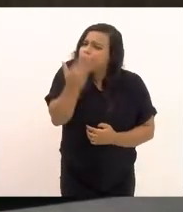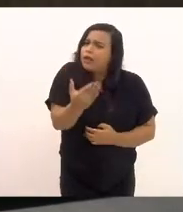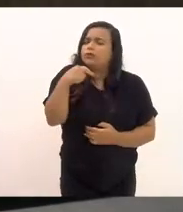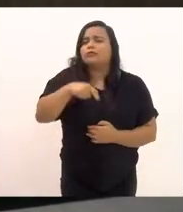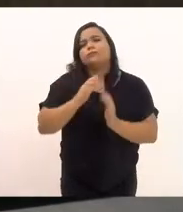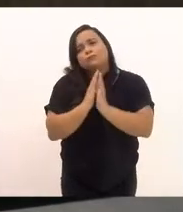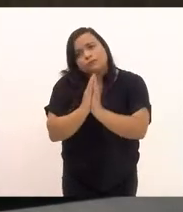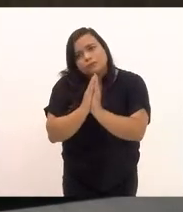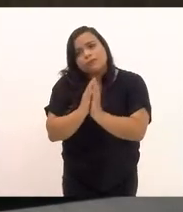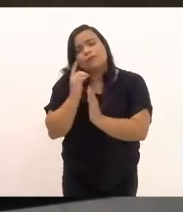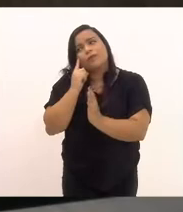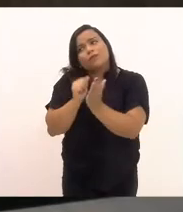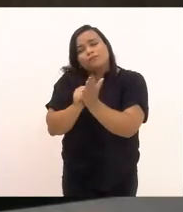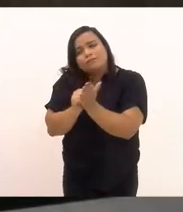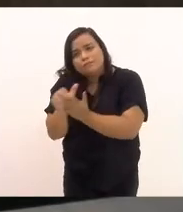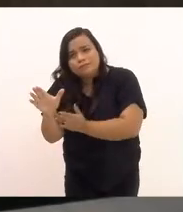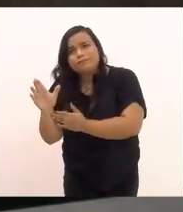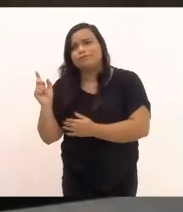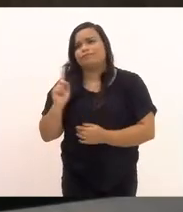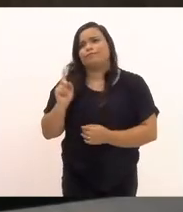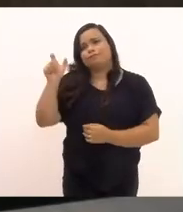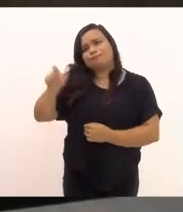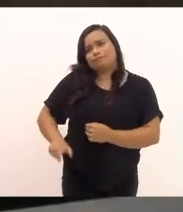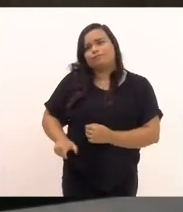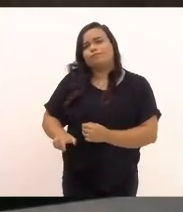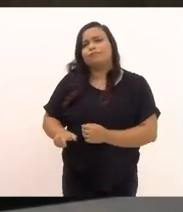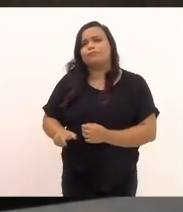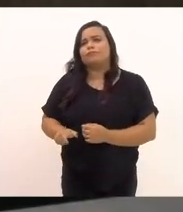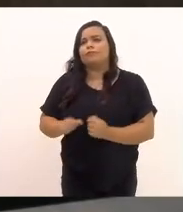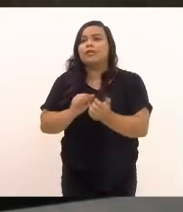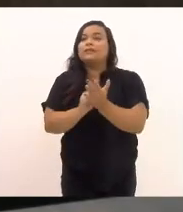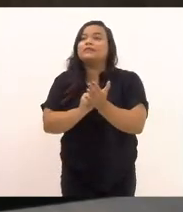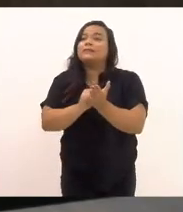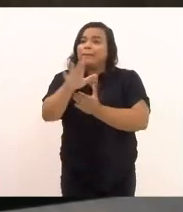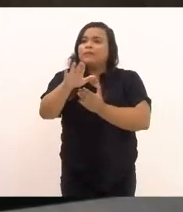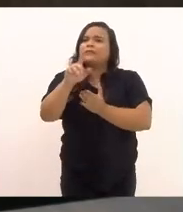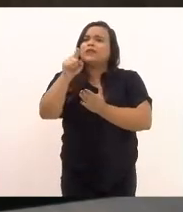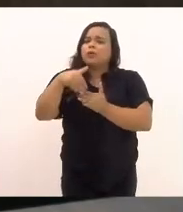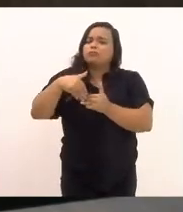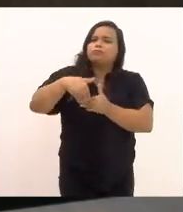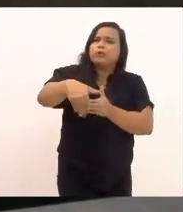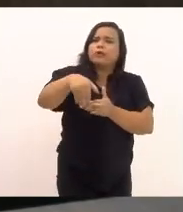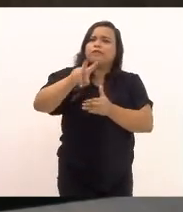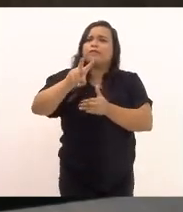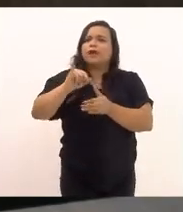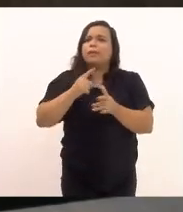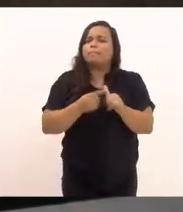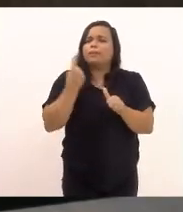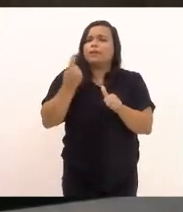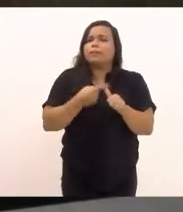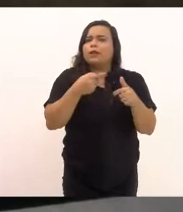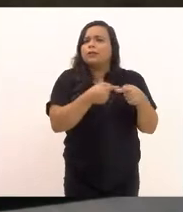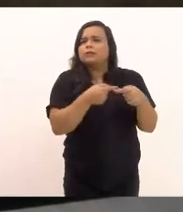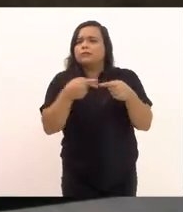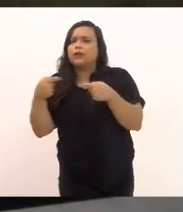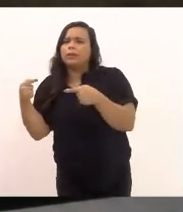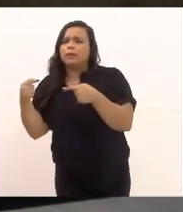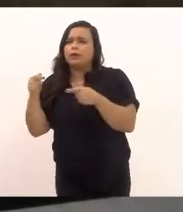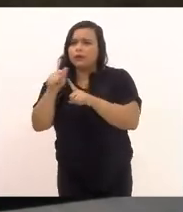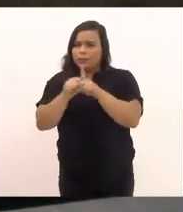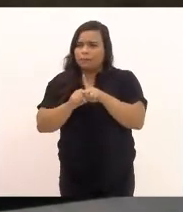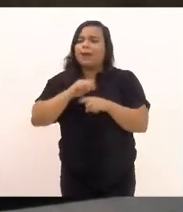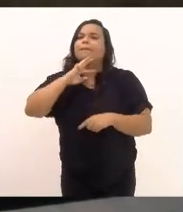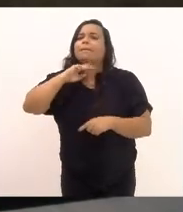A demissão de Rubem Confetti está prevista para a primeira semana do mês de março. Então, que a